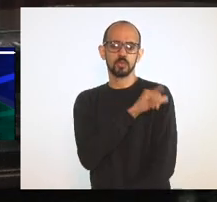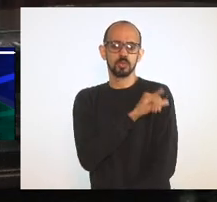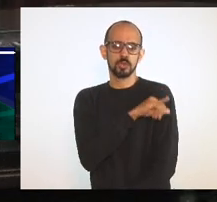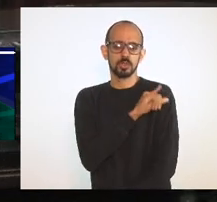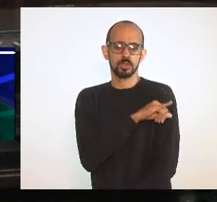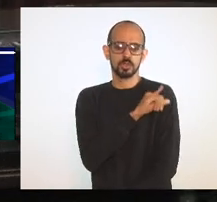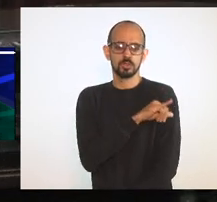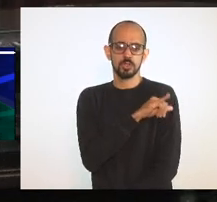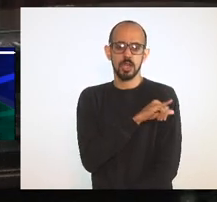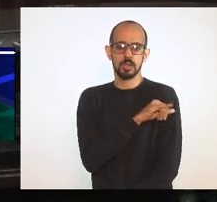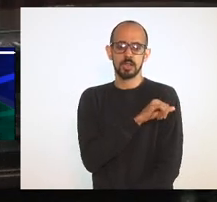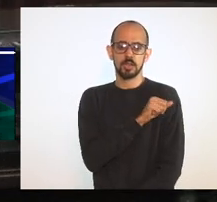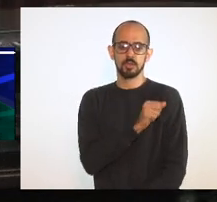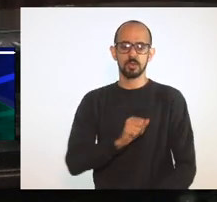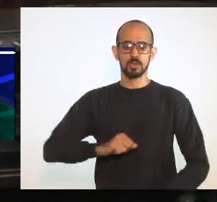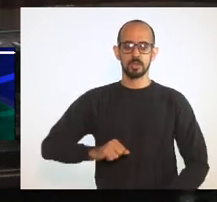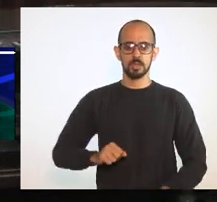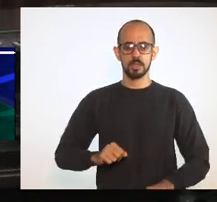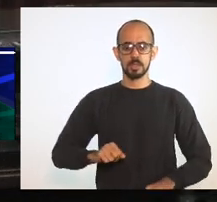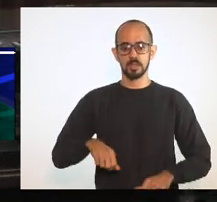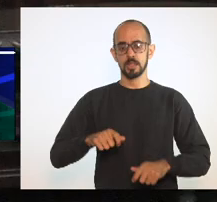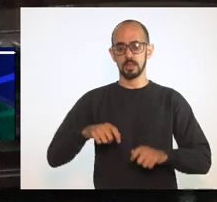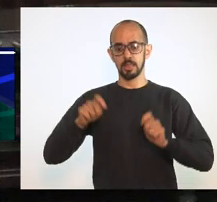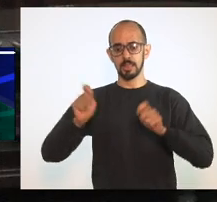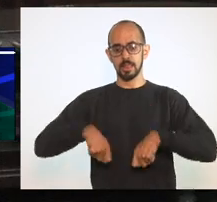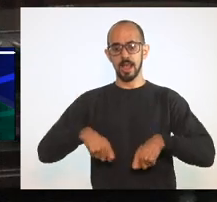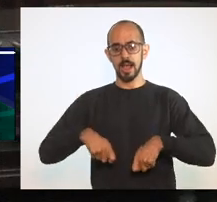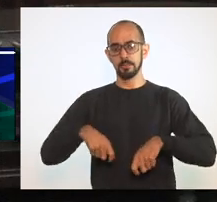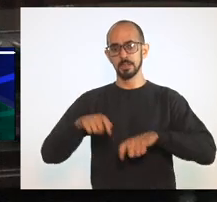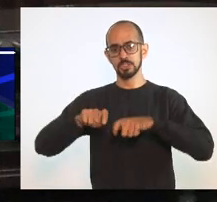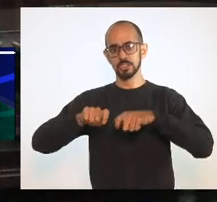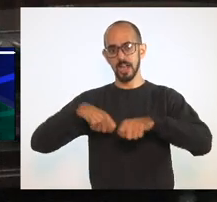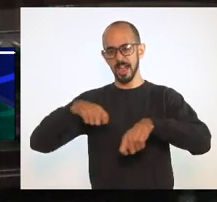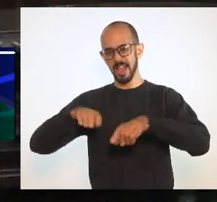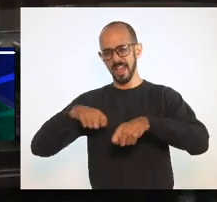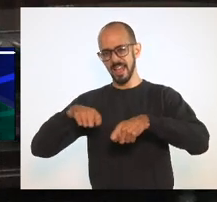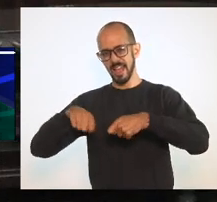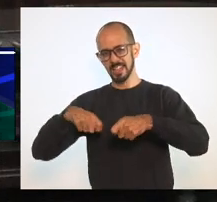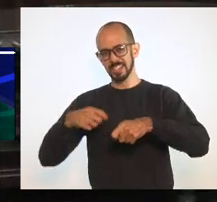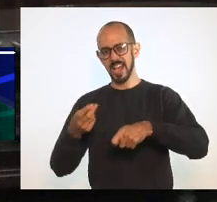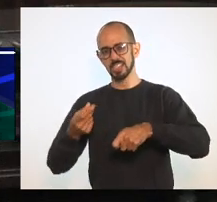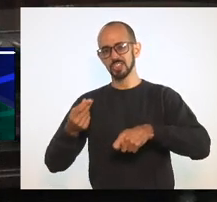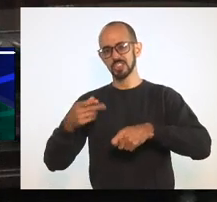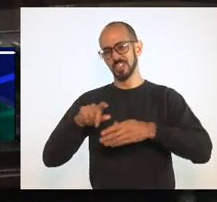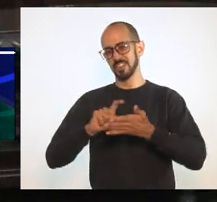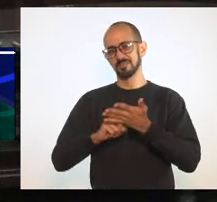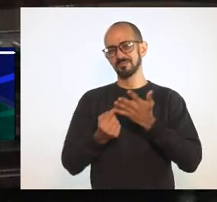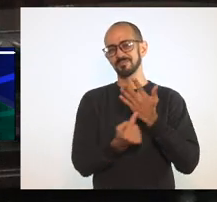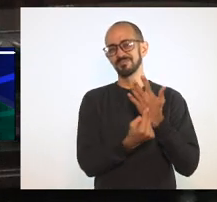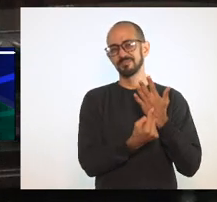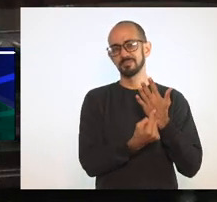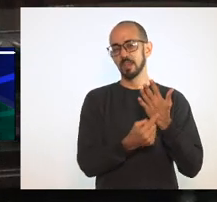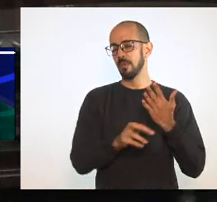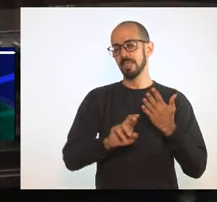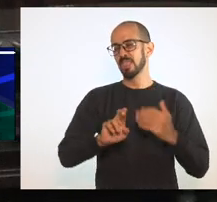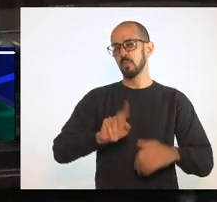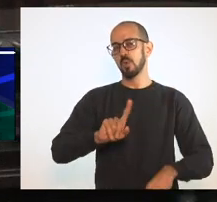da federação que rasga dinheiro que é perdulário. Não é bem